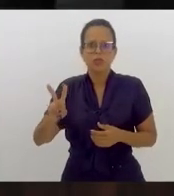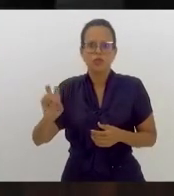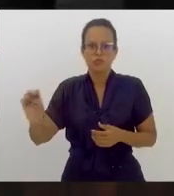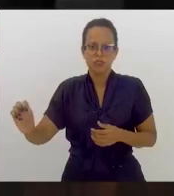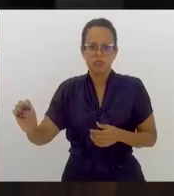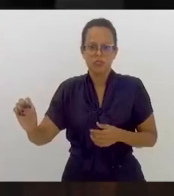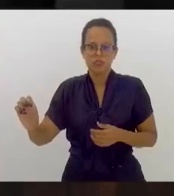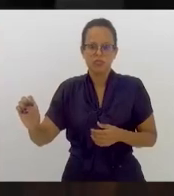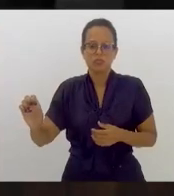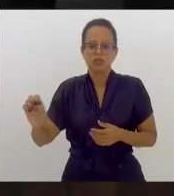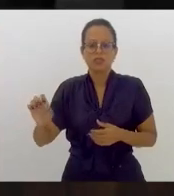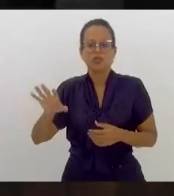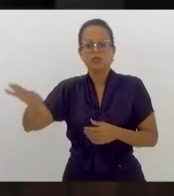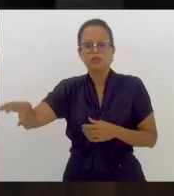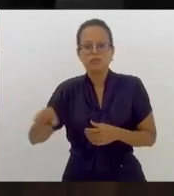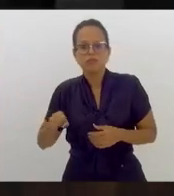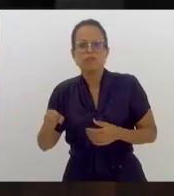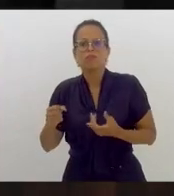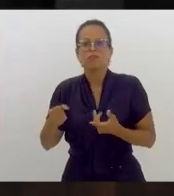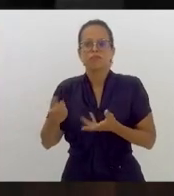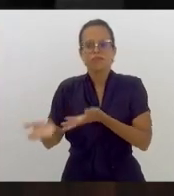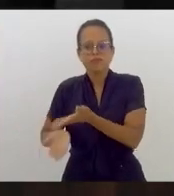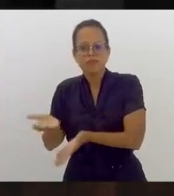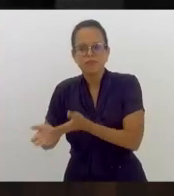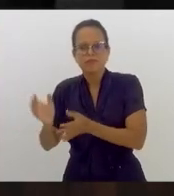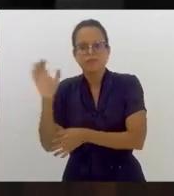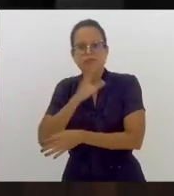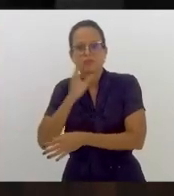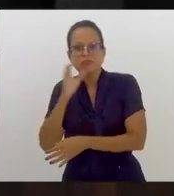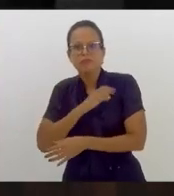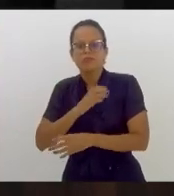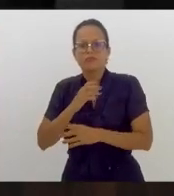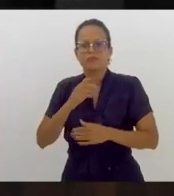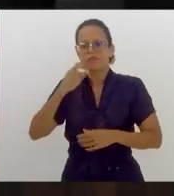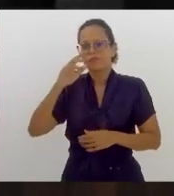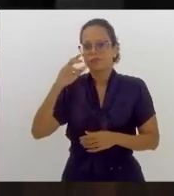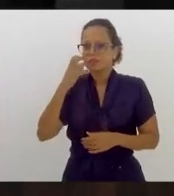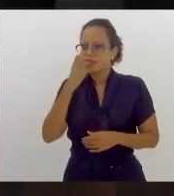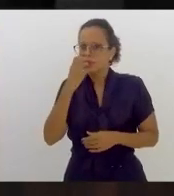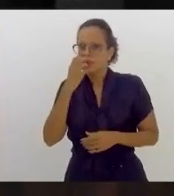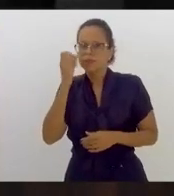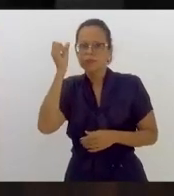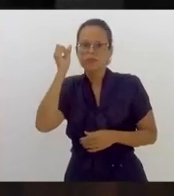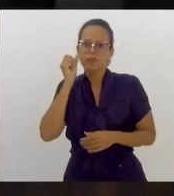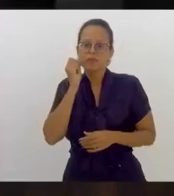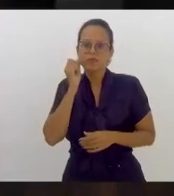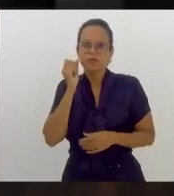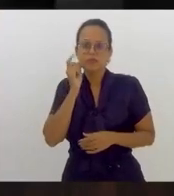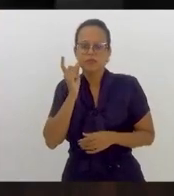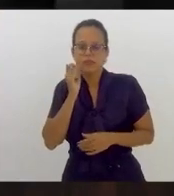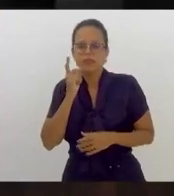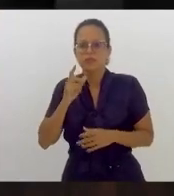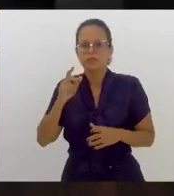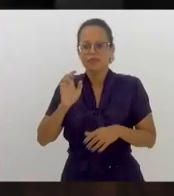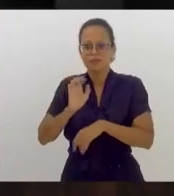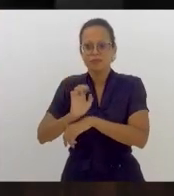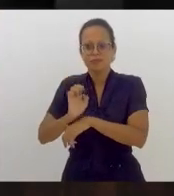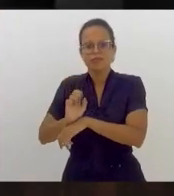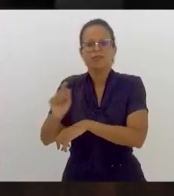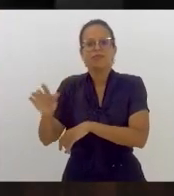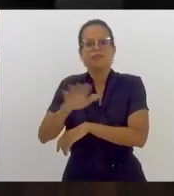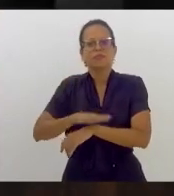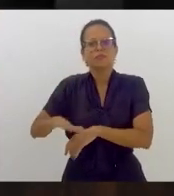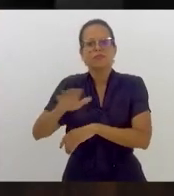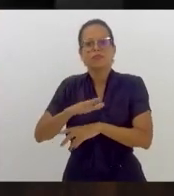SAMUV/RJ, para resgate, socorro, tratamento, esterilização gratuita a animais sob risco ou sofrimento no estado do Rio de Janeiro, de